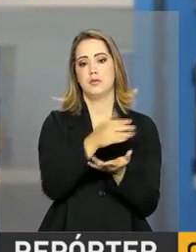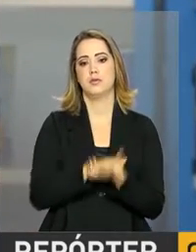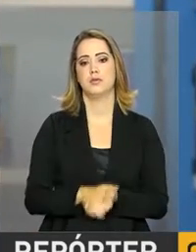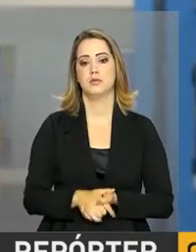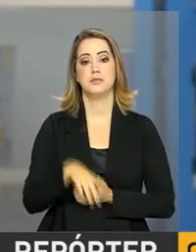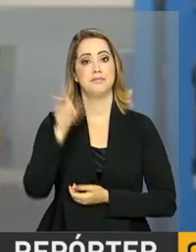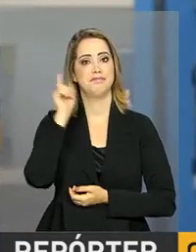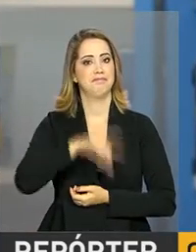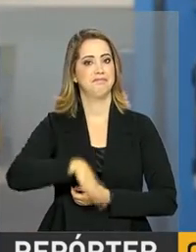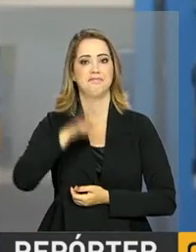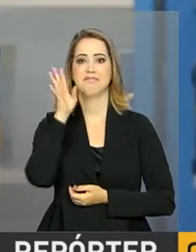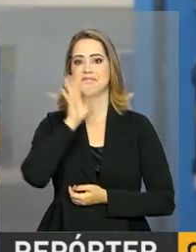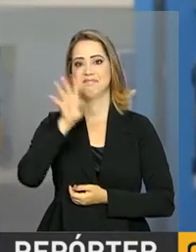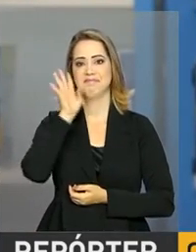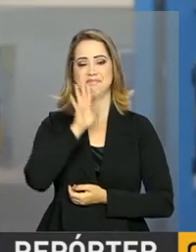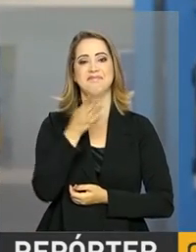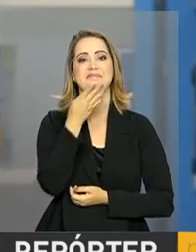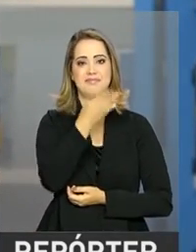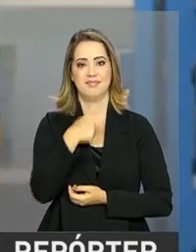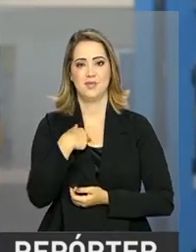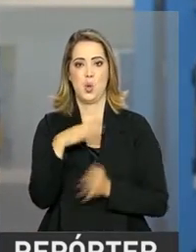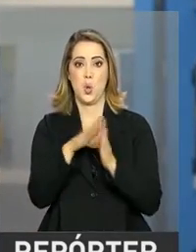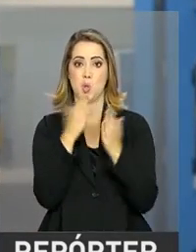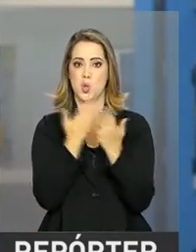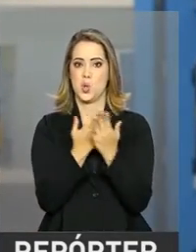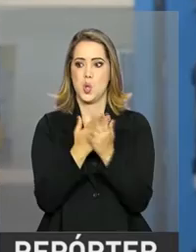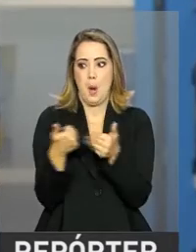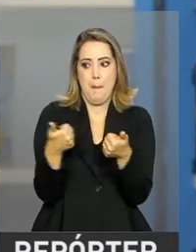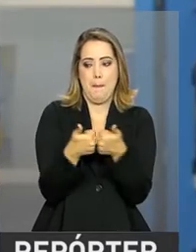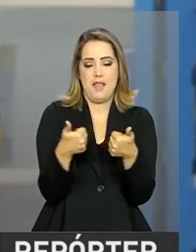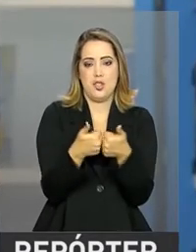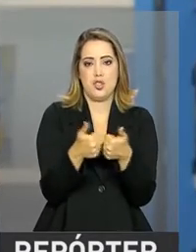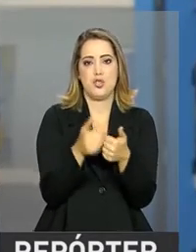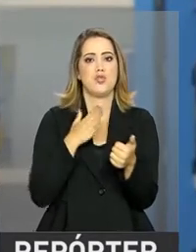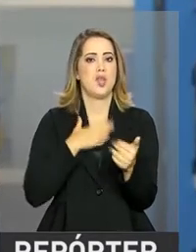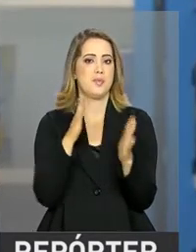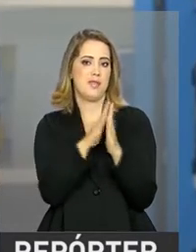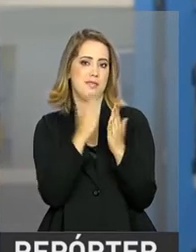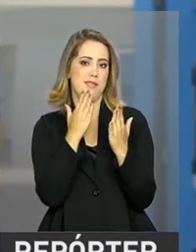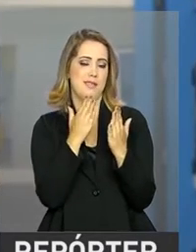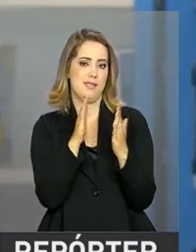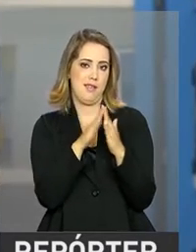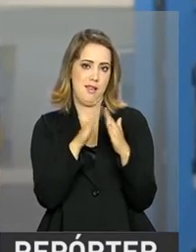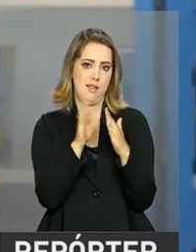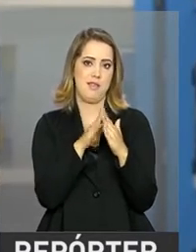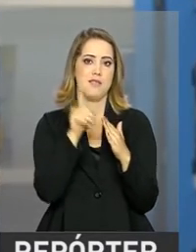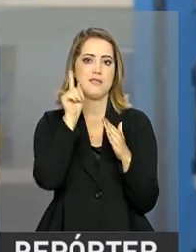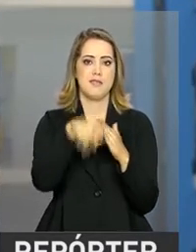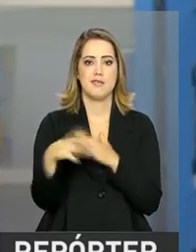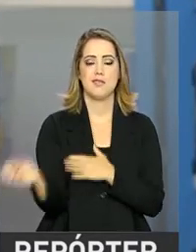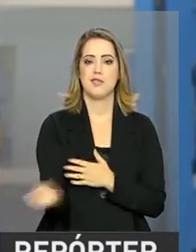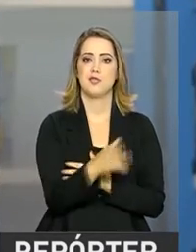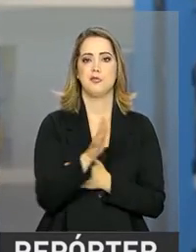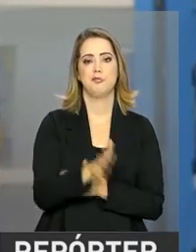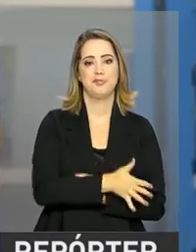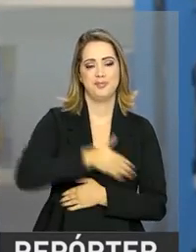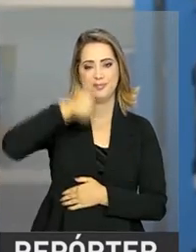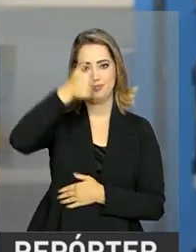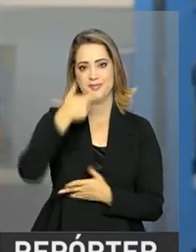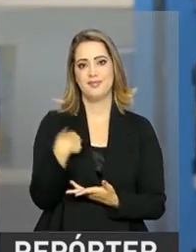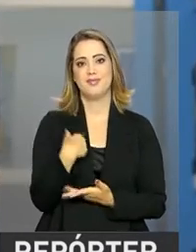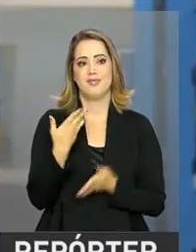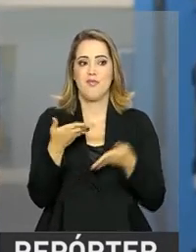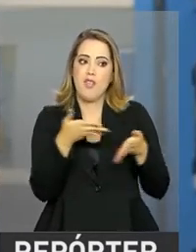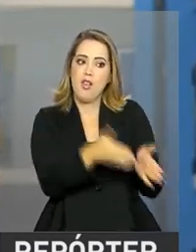nova, assim, aqui do lado da minha casa, e que a quadra é nova, assim, vai ser muito melhor, que eu